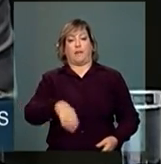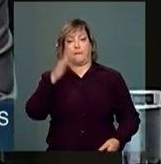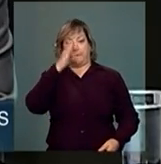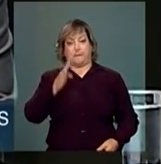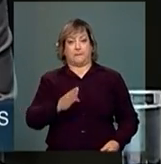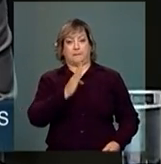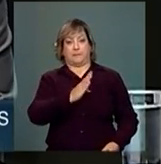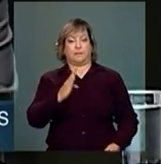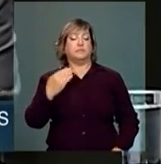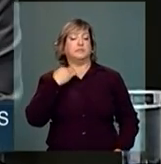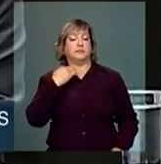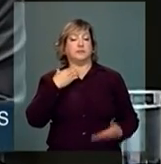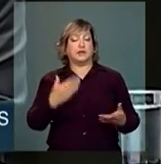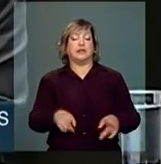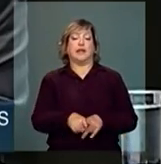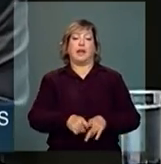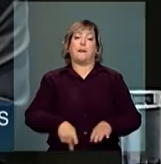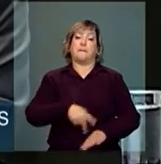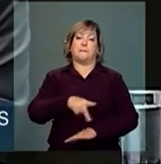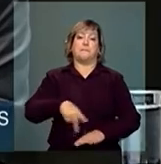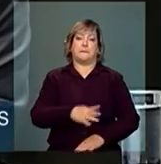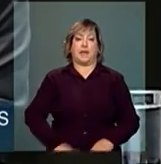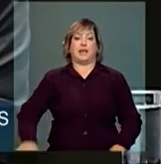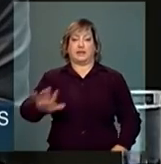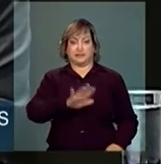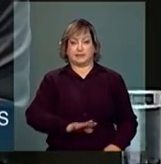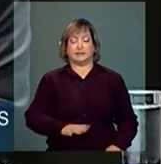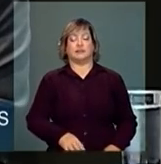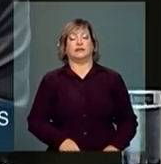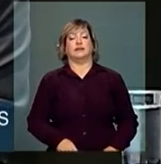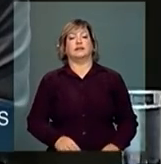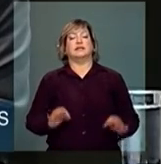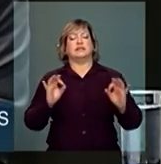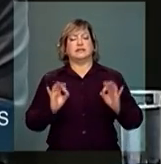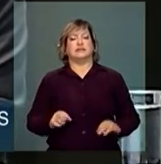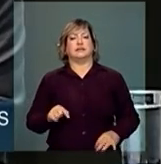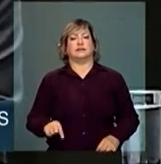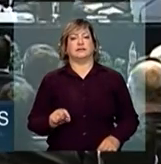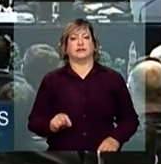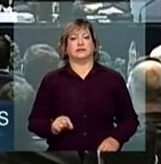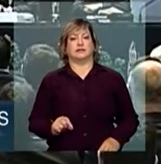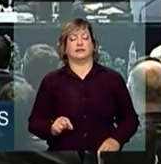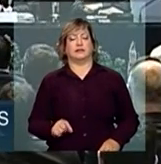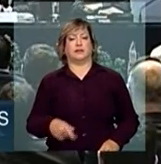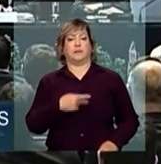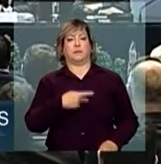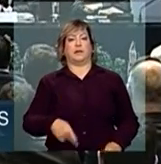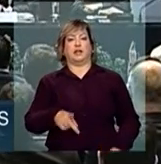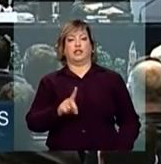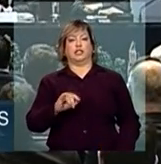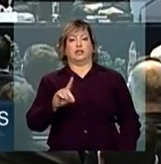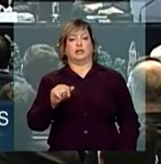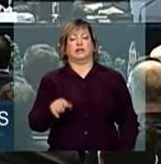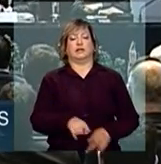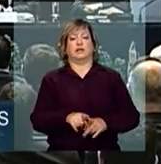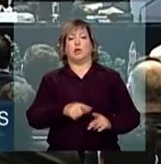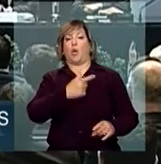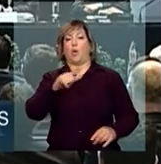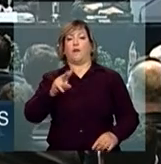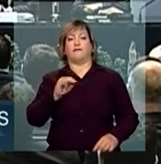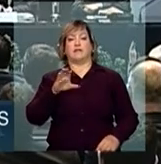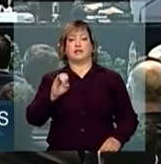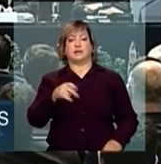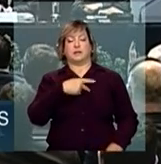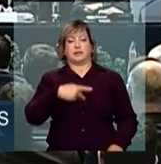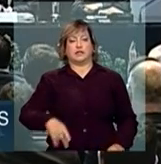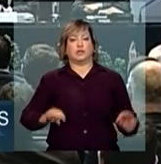país. E tenha certeza, senhor vice-presidente, eu sou o presidente Dida e demais vice-presidentes,